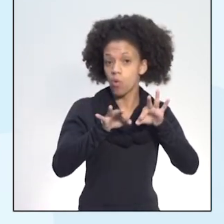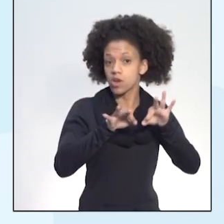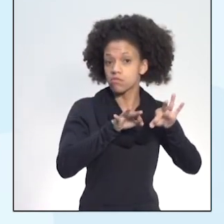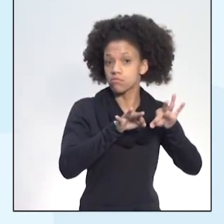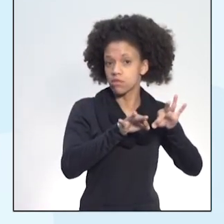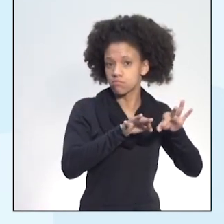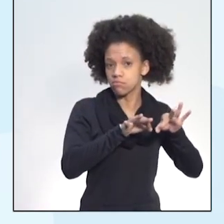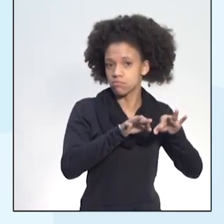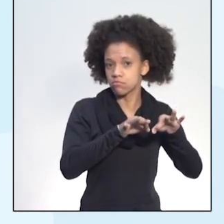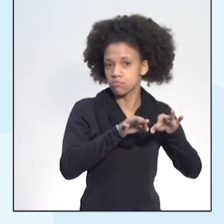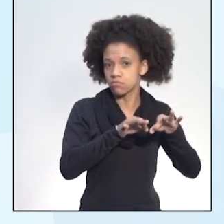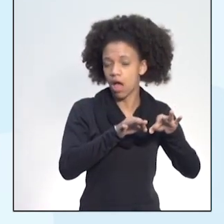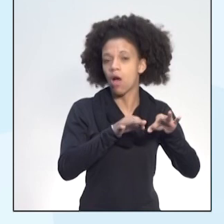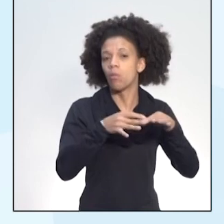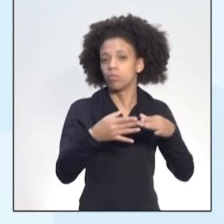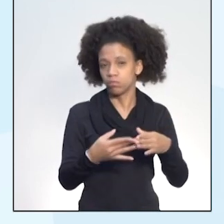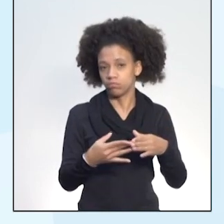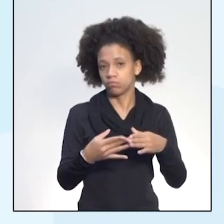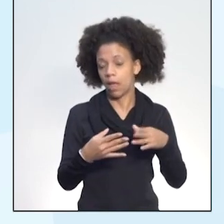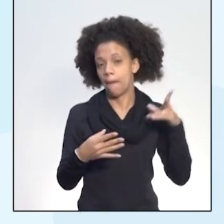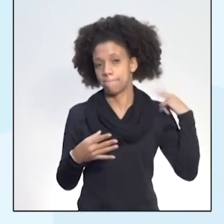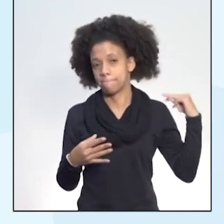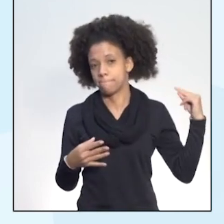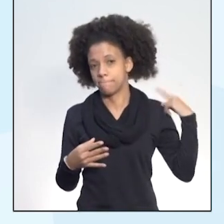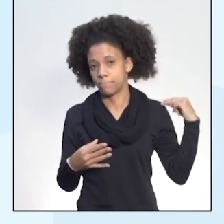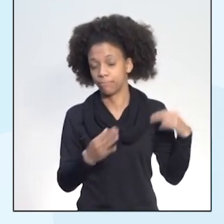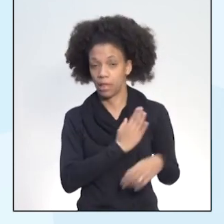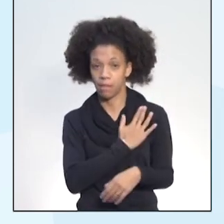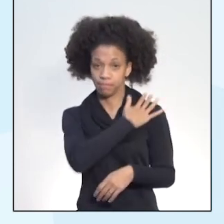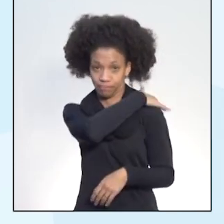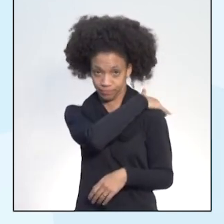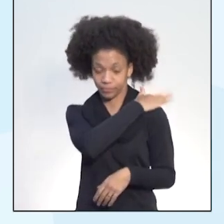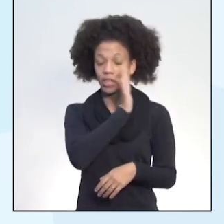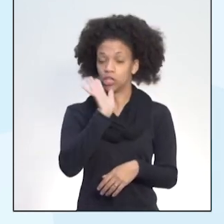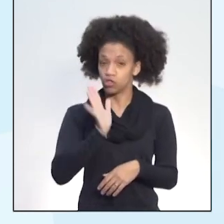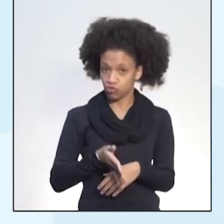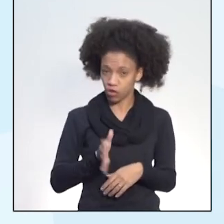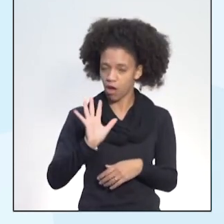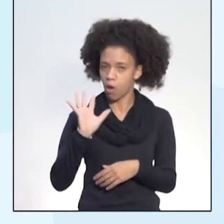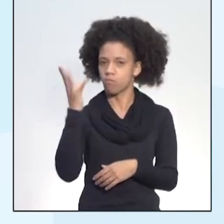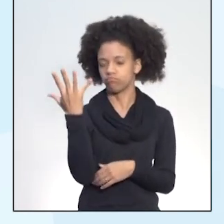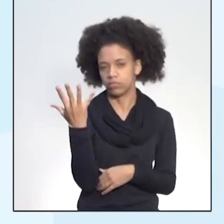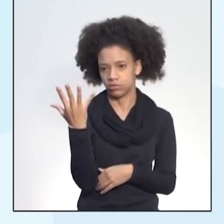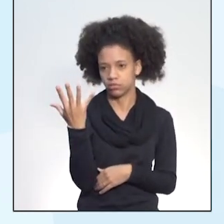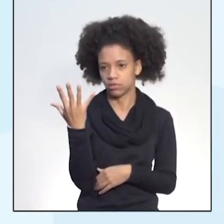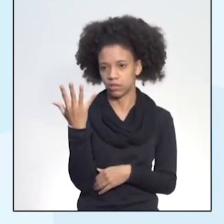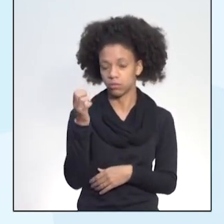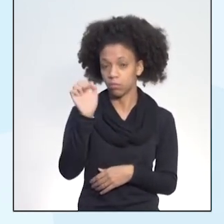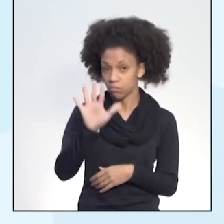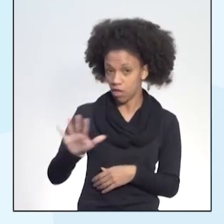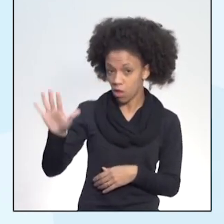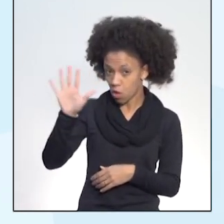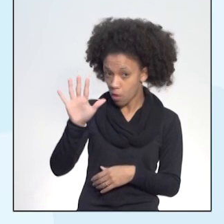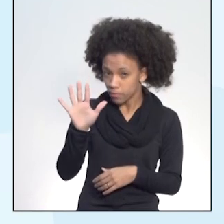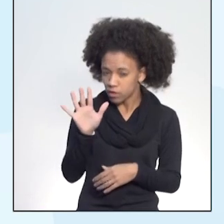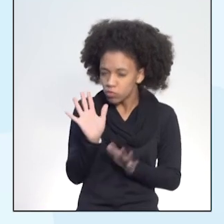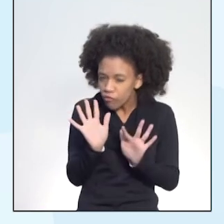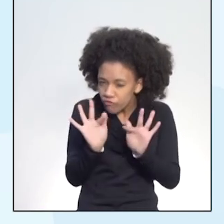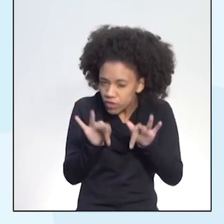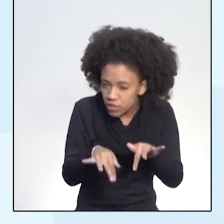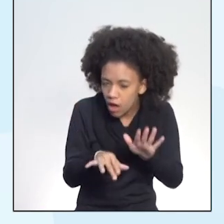organização militar que já está acontecendo na Europa, ali já no final do